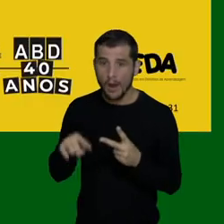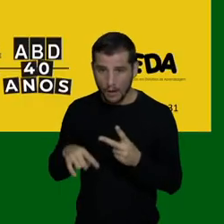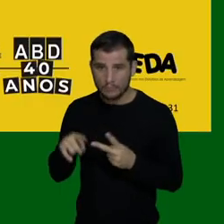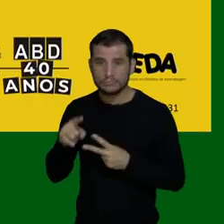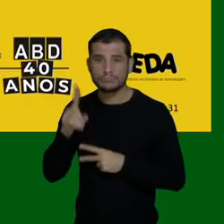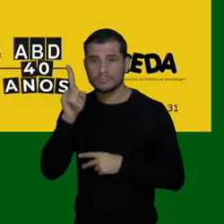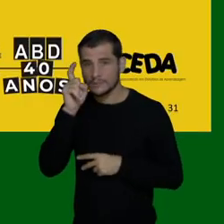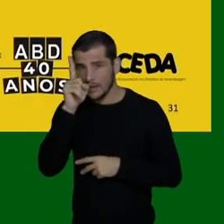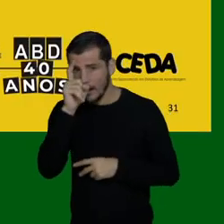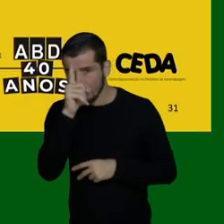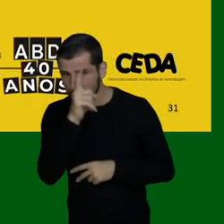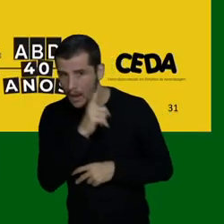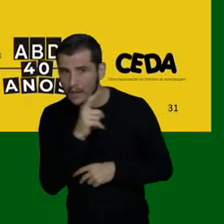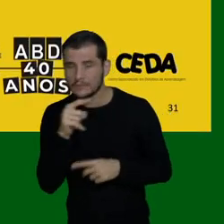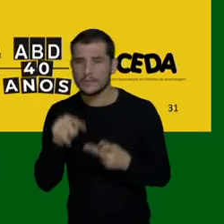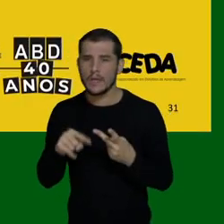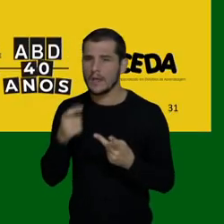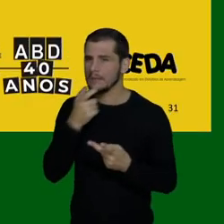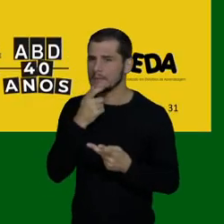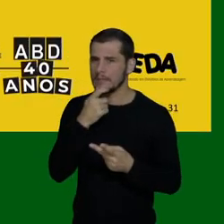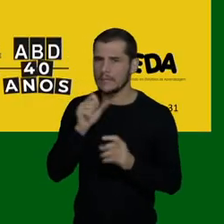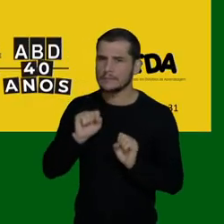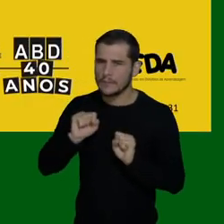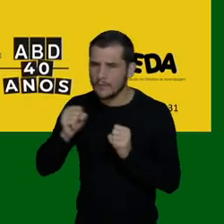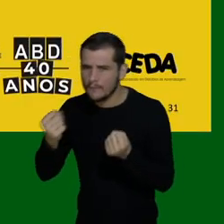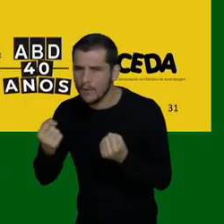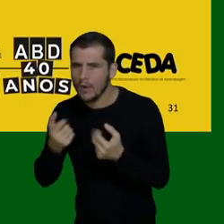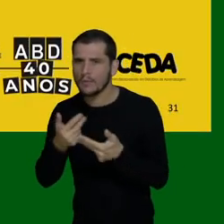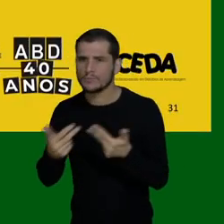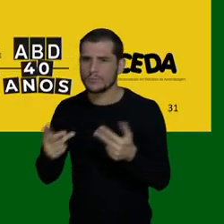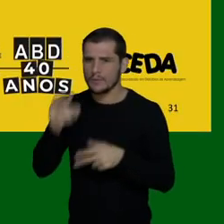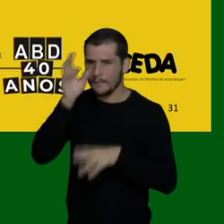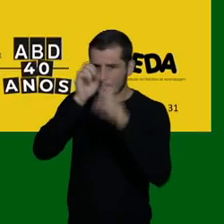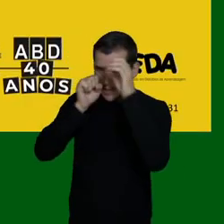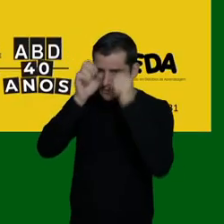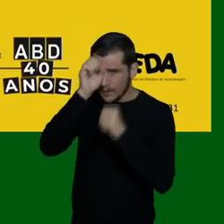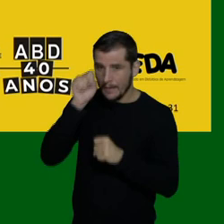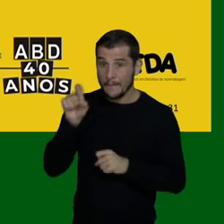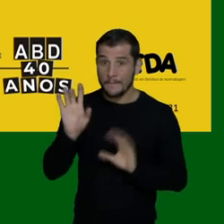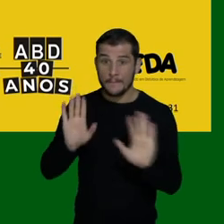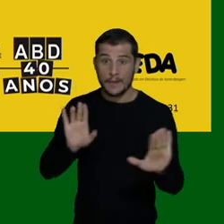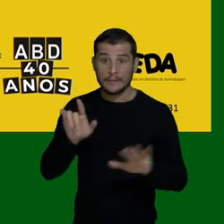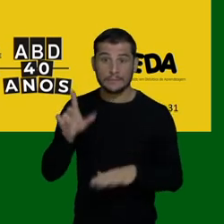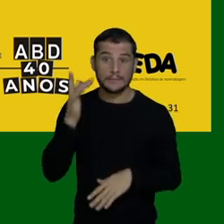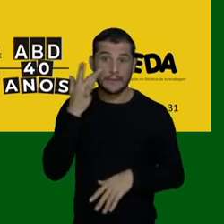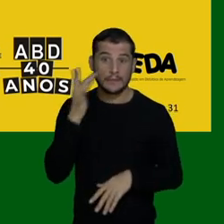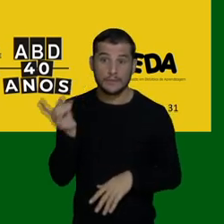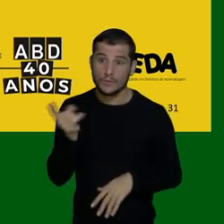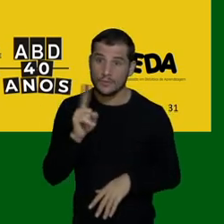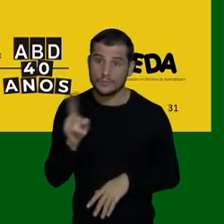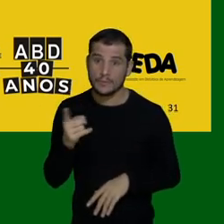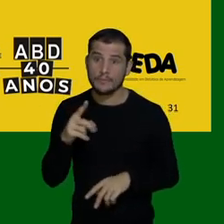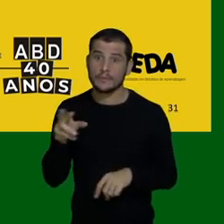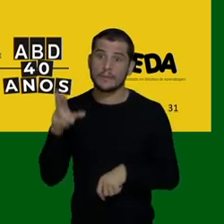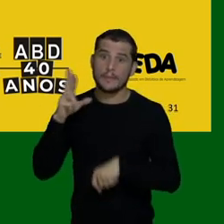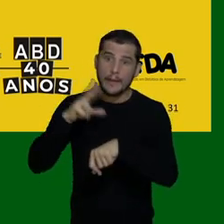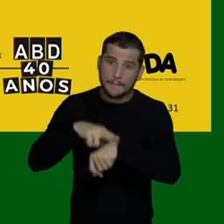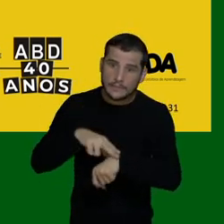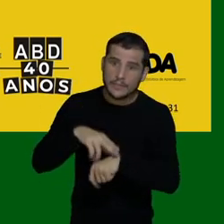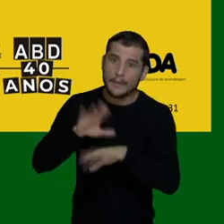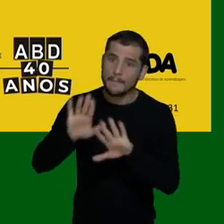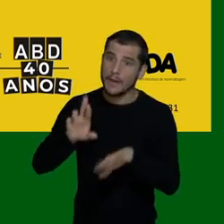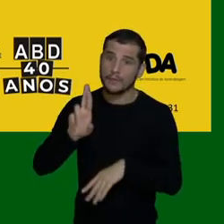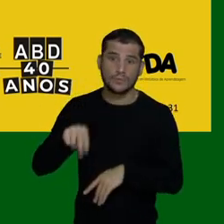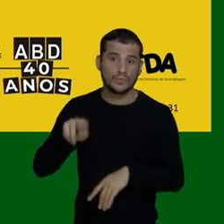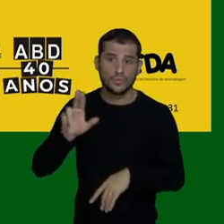n ass se esforçava tudo mas ele não sabia que nem repetia ficava de recuperação mas não ia repetir né